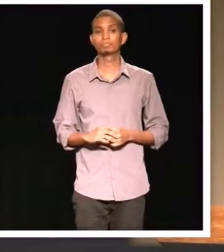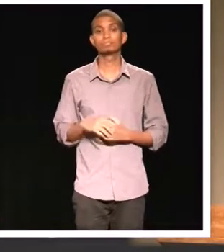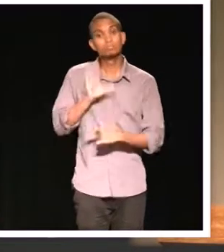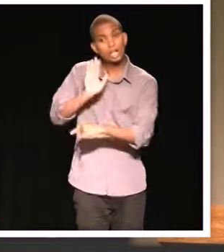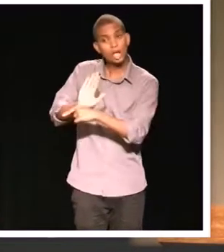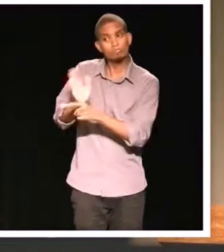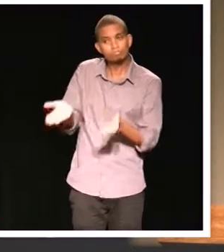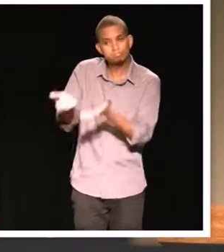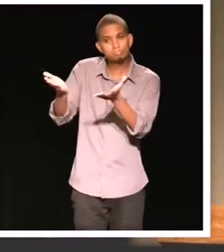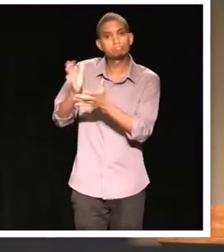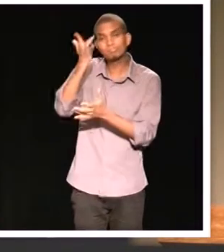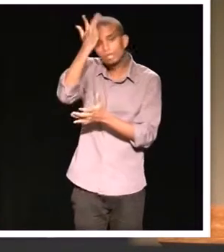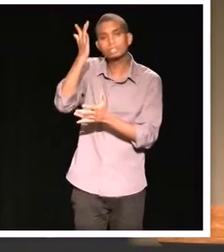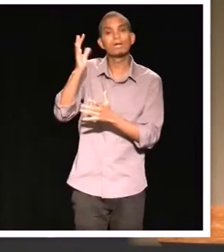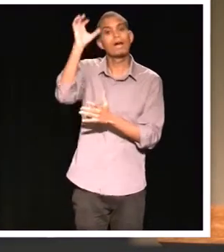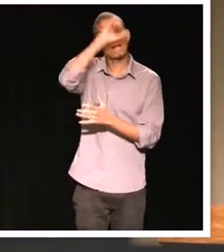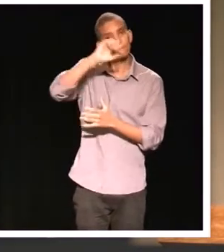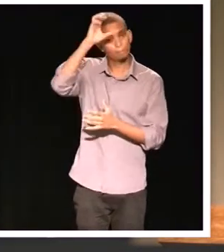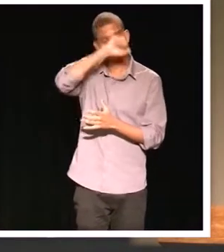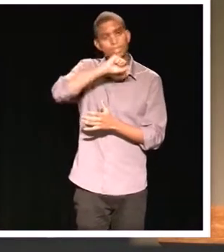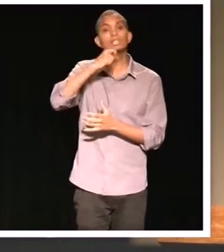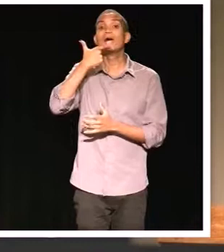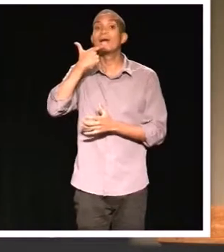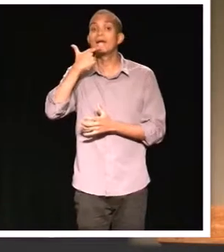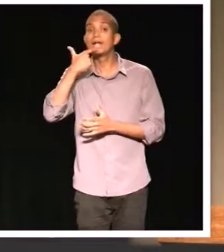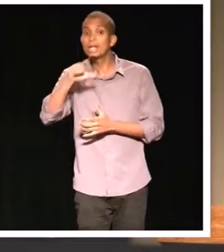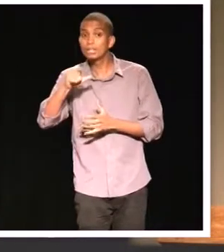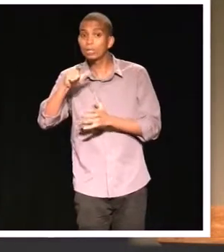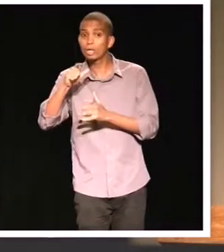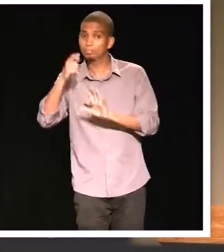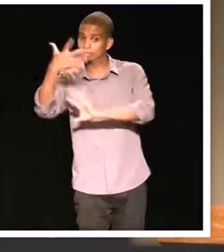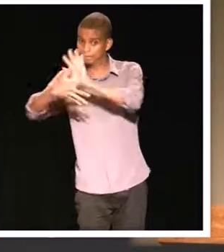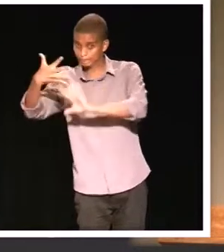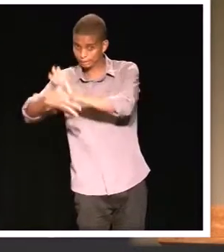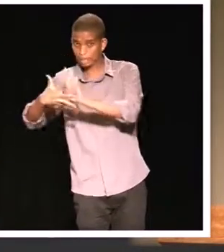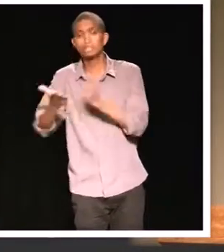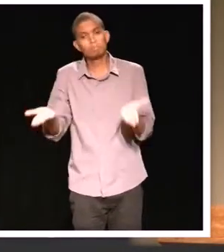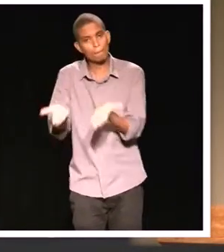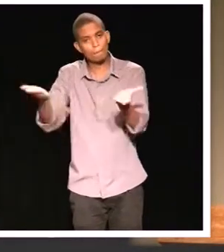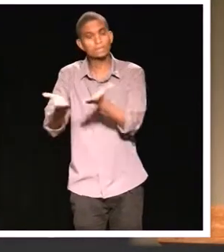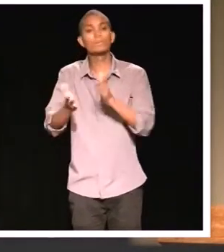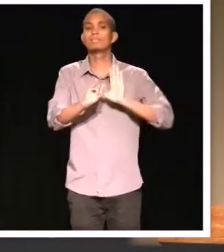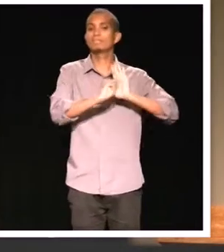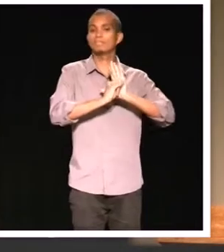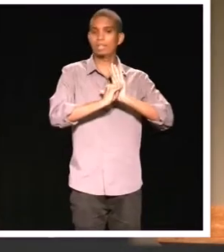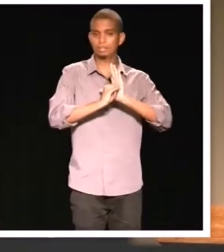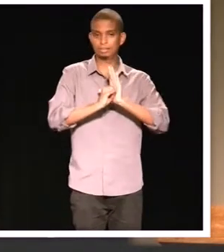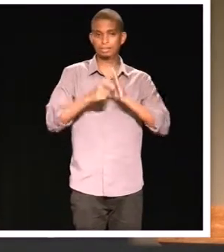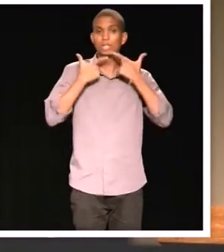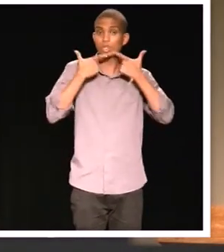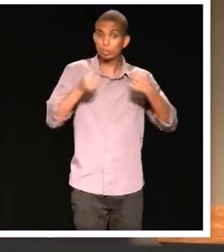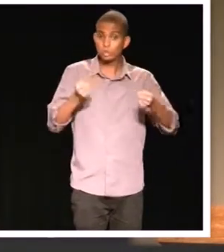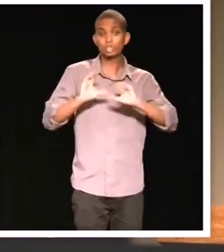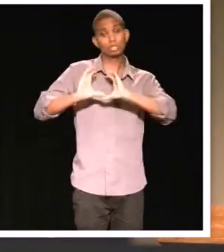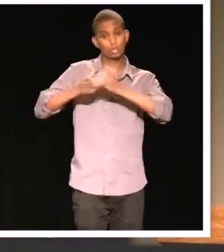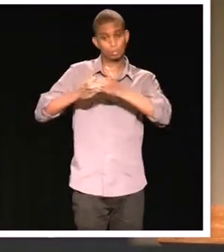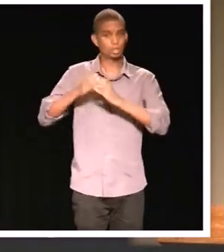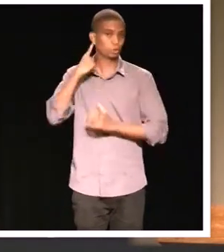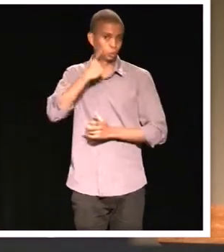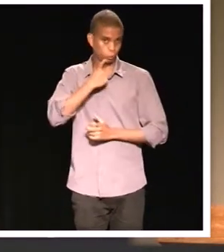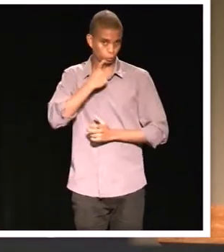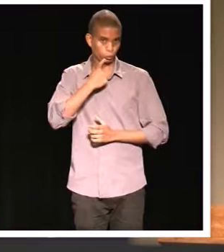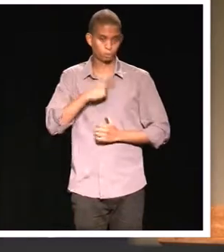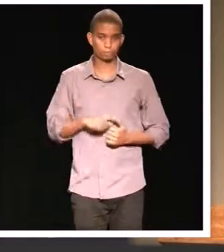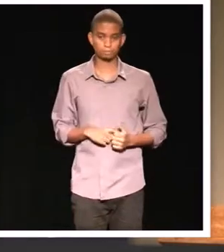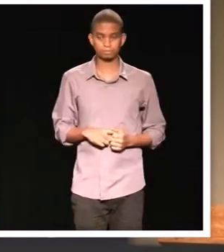Facilitação do aprendizado da língua de sinais e promoção da identidade linguística da comunidade surda. Esse